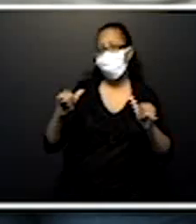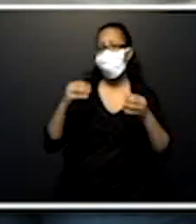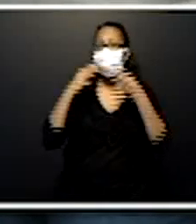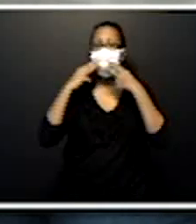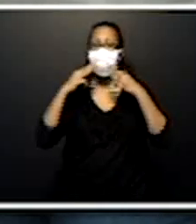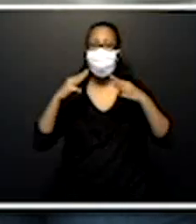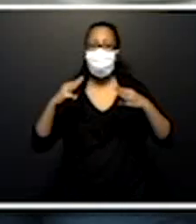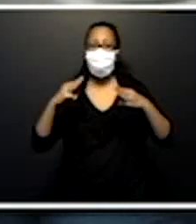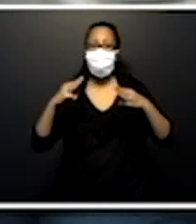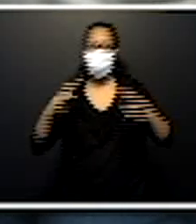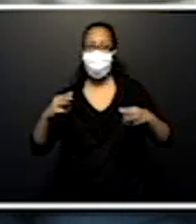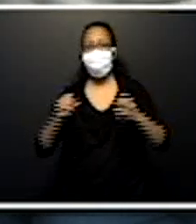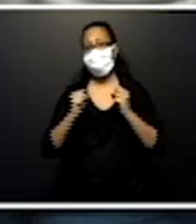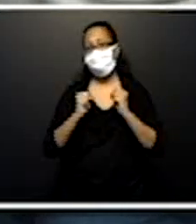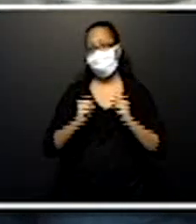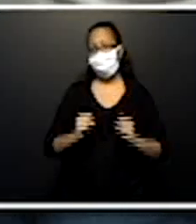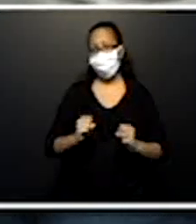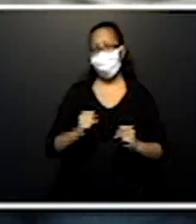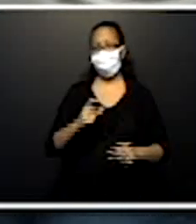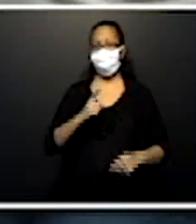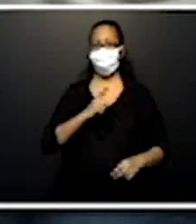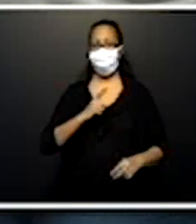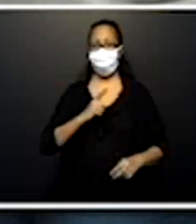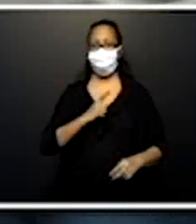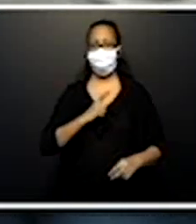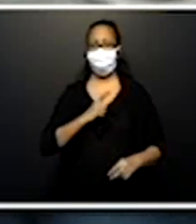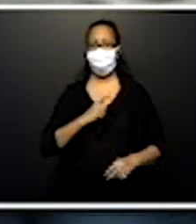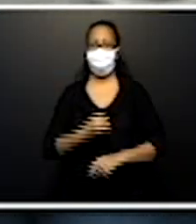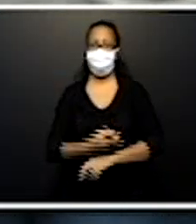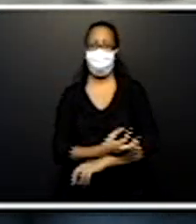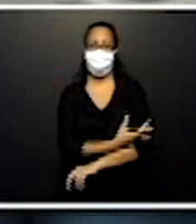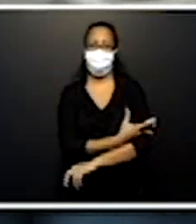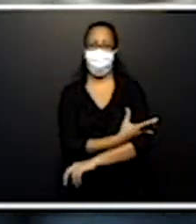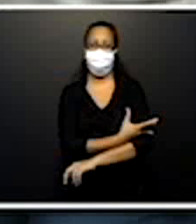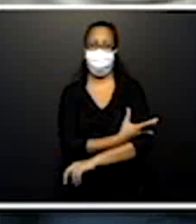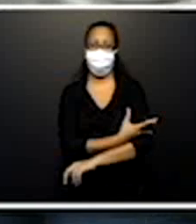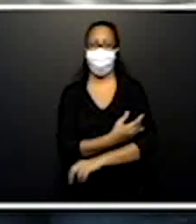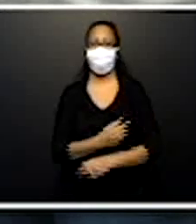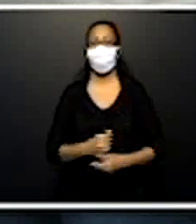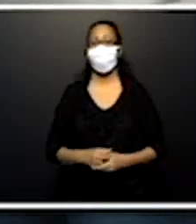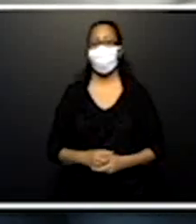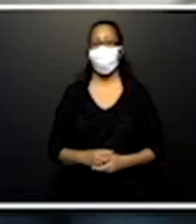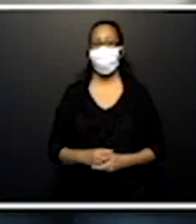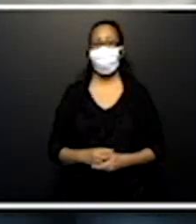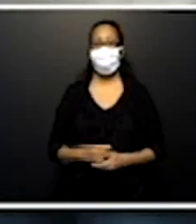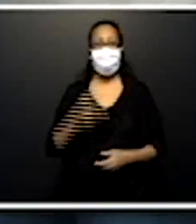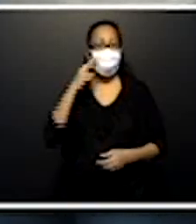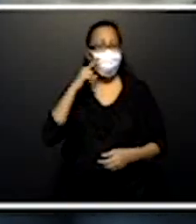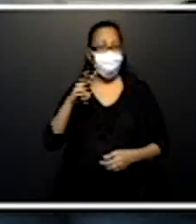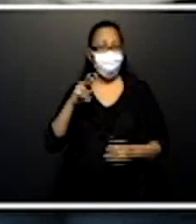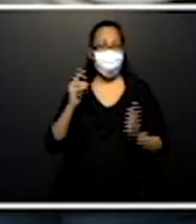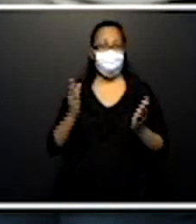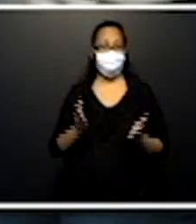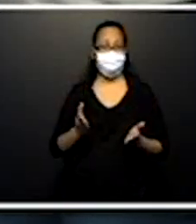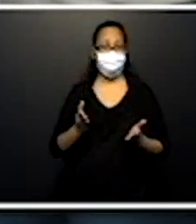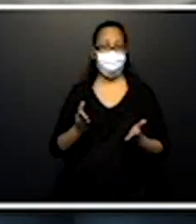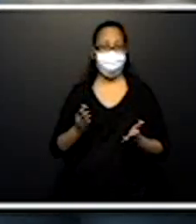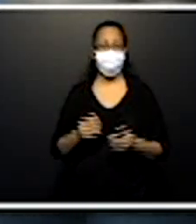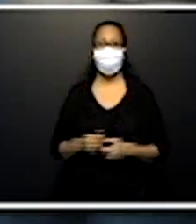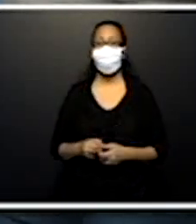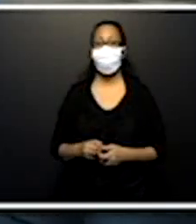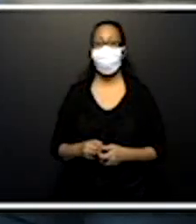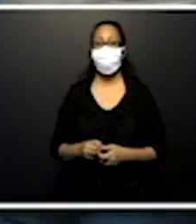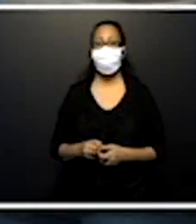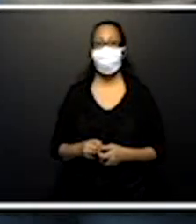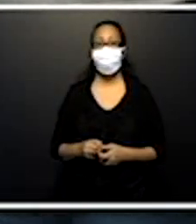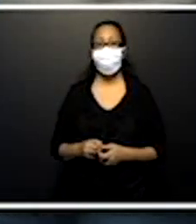de uma maneira que desperte a emoção, tá? Usando principalmente a linguagem figurada. Vamos analisar um poema para a gente ver isso? Então, vamos